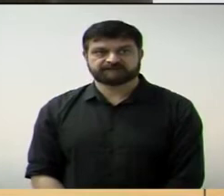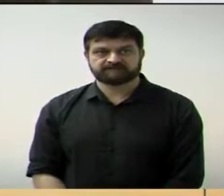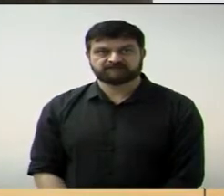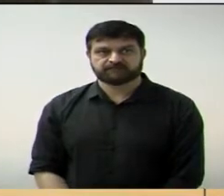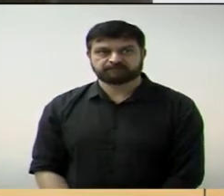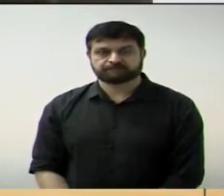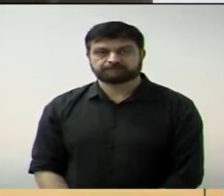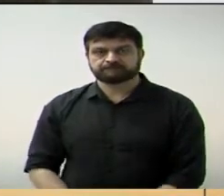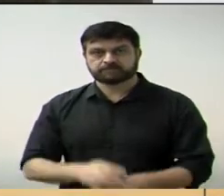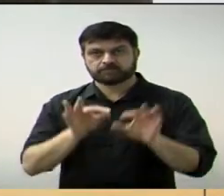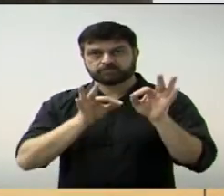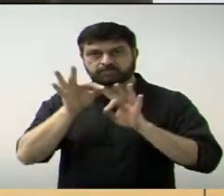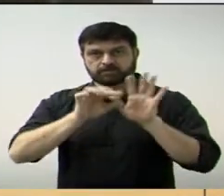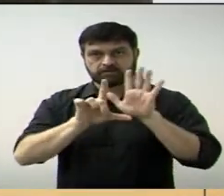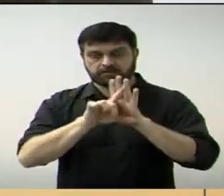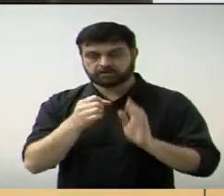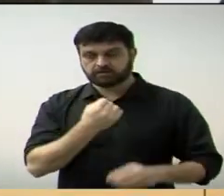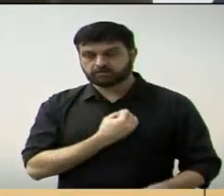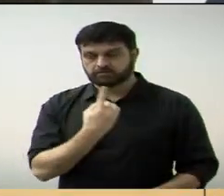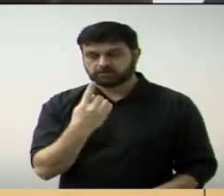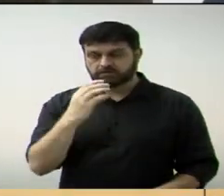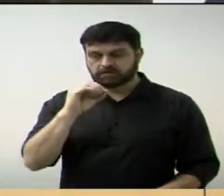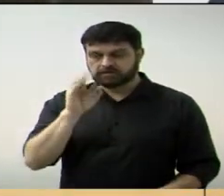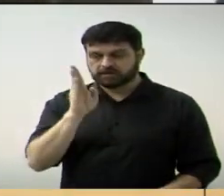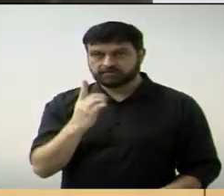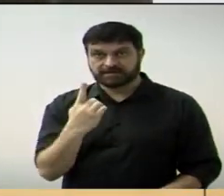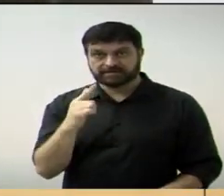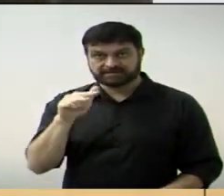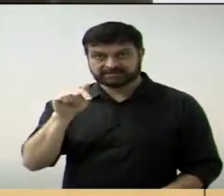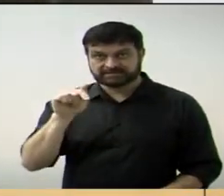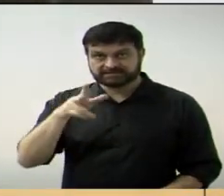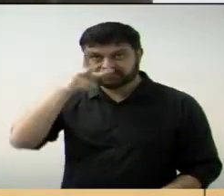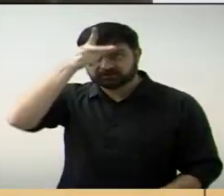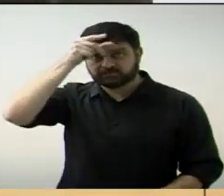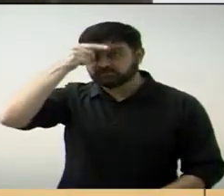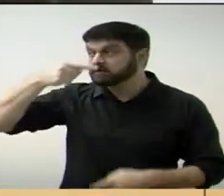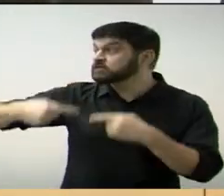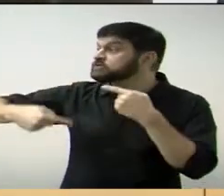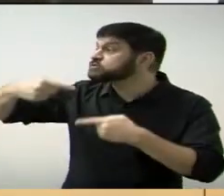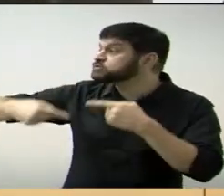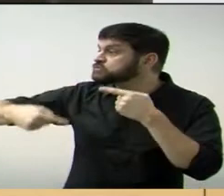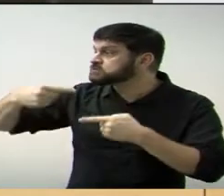O Projeto de Lei 10 de 2017 do Executivo está em discussão.